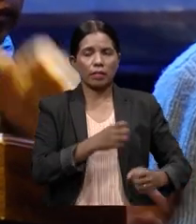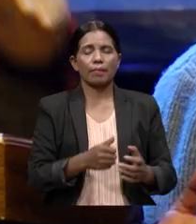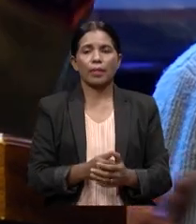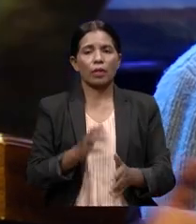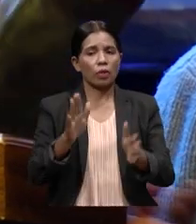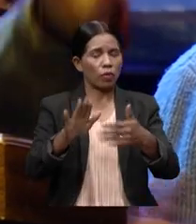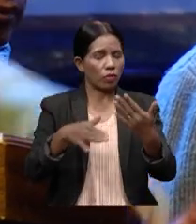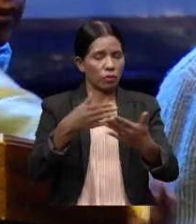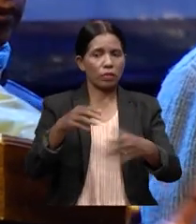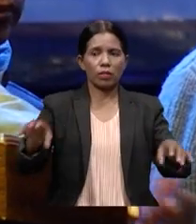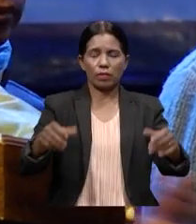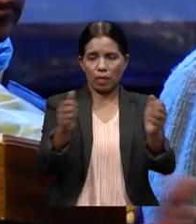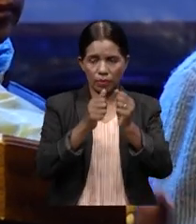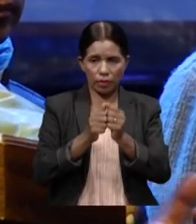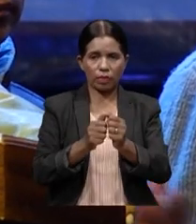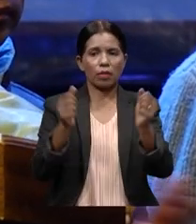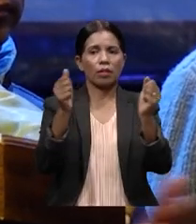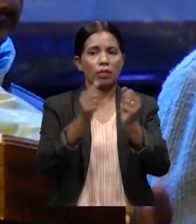o todo colaboramento com.